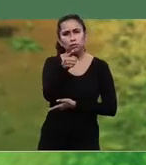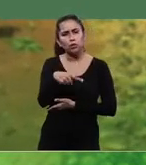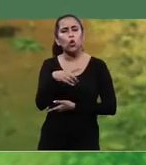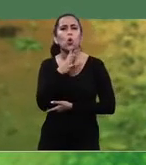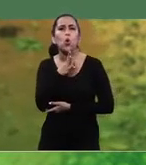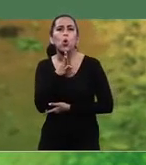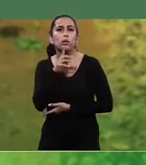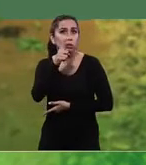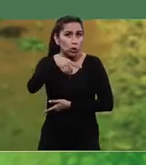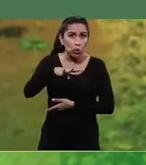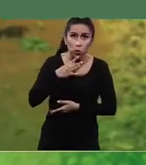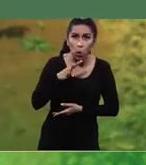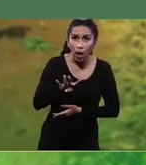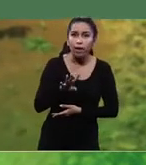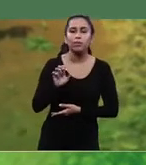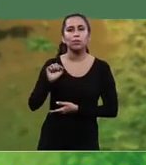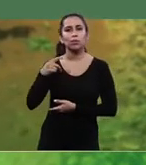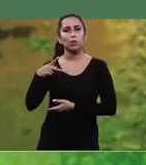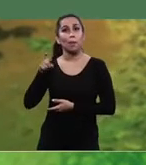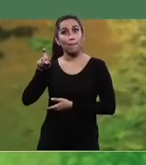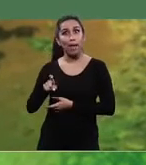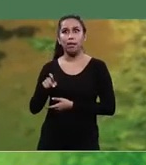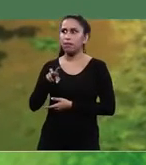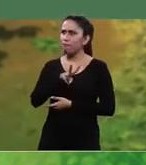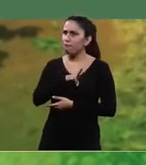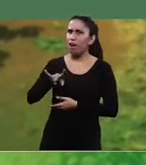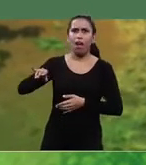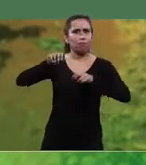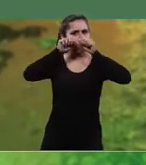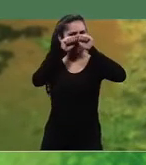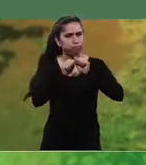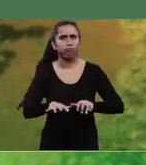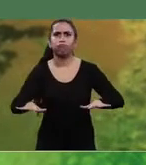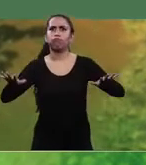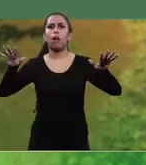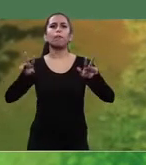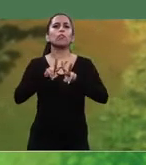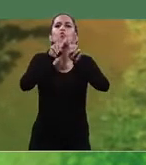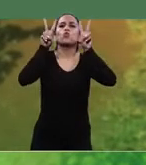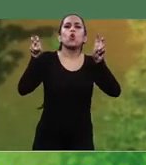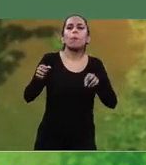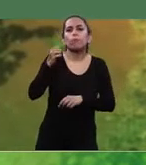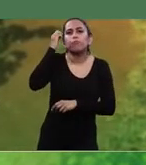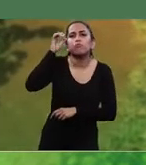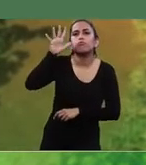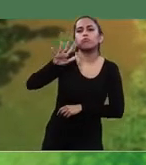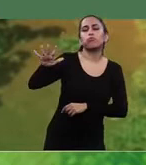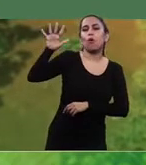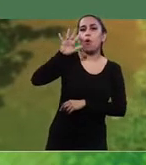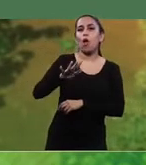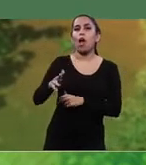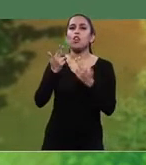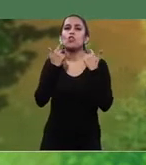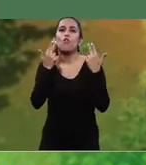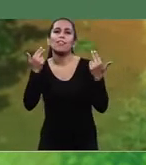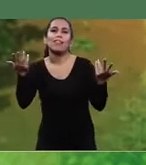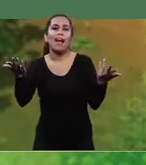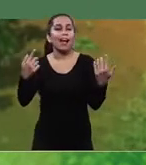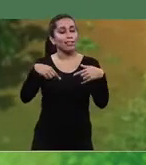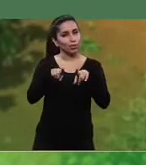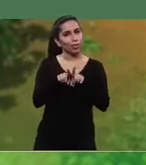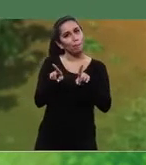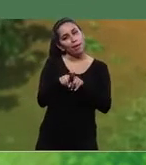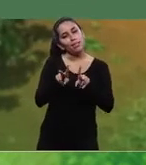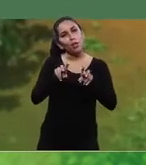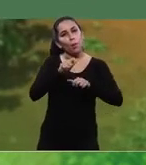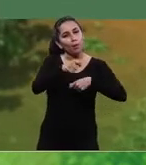quem não conhece ainda, a Apex vai entrar num mundo de conhecimento de oportunidades e de negócios para as suas exportações. Então,